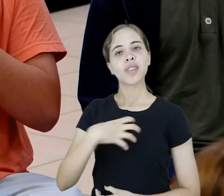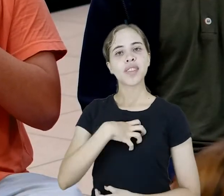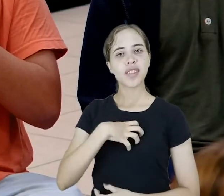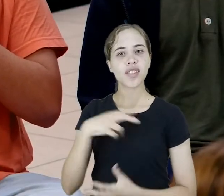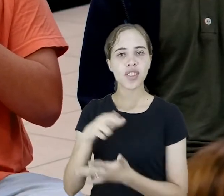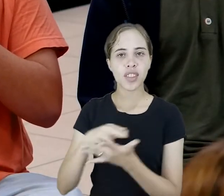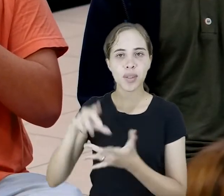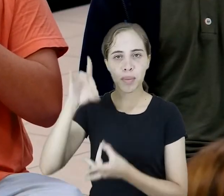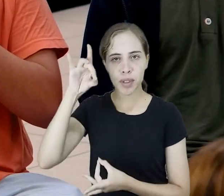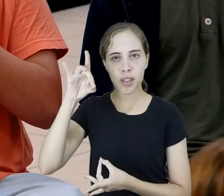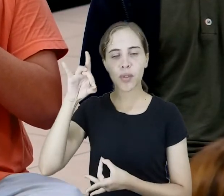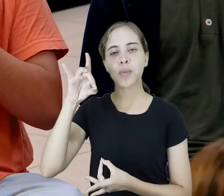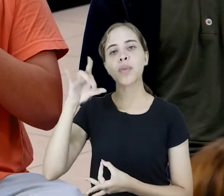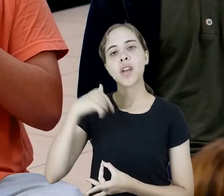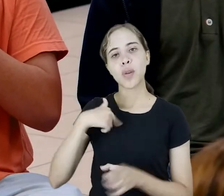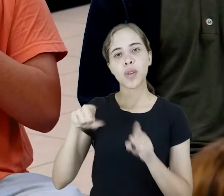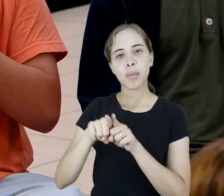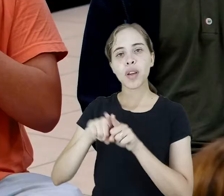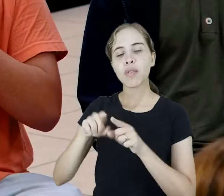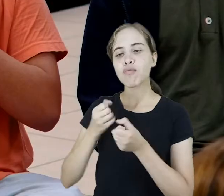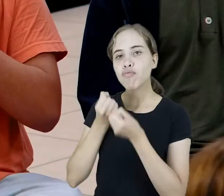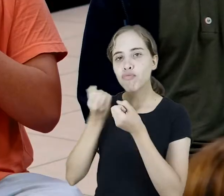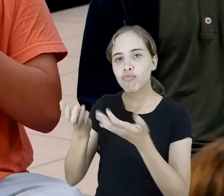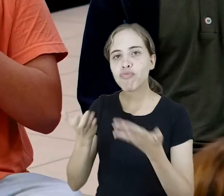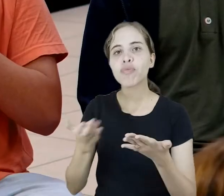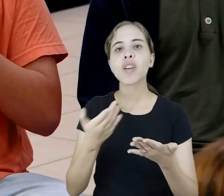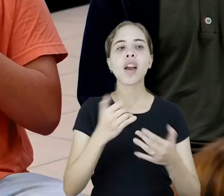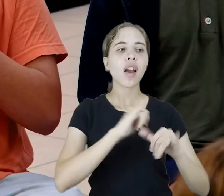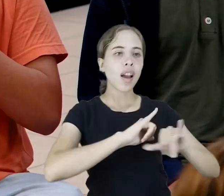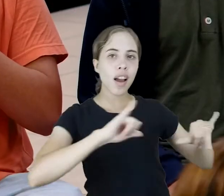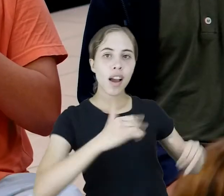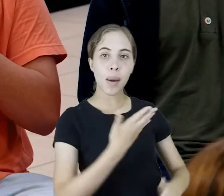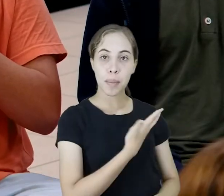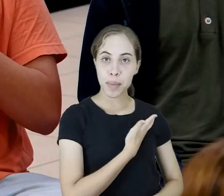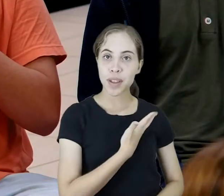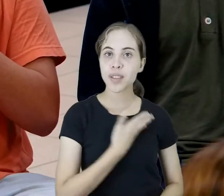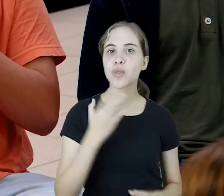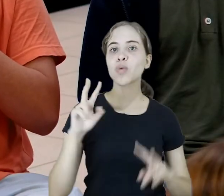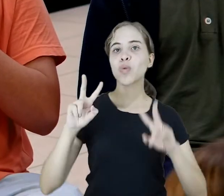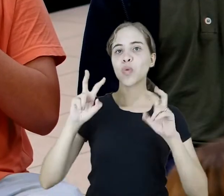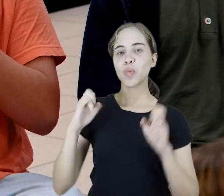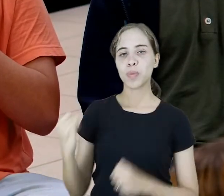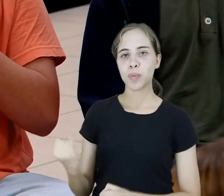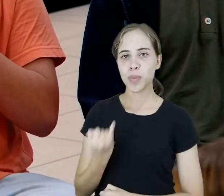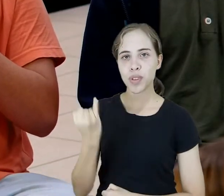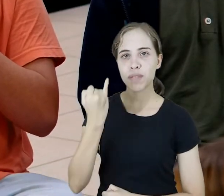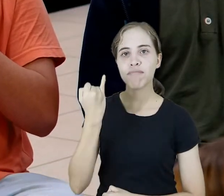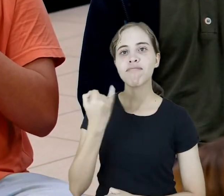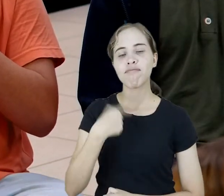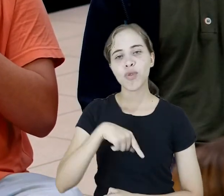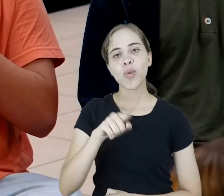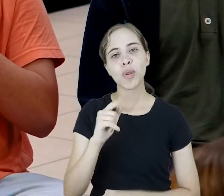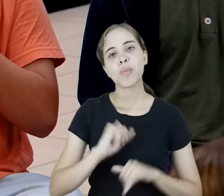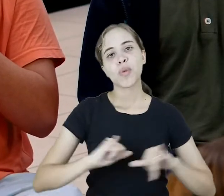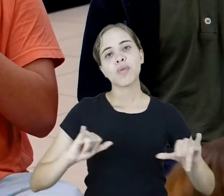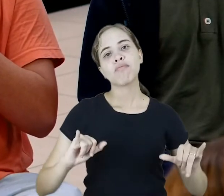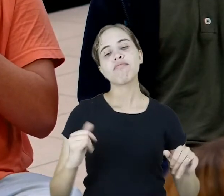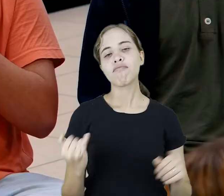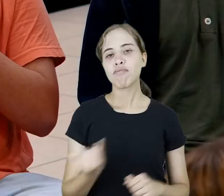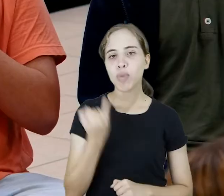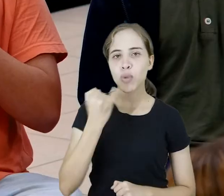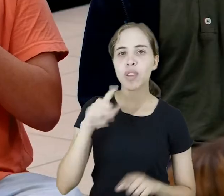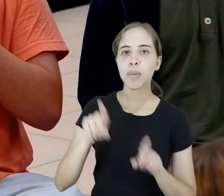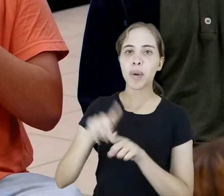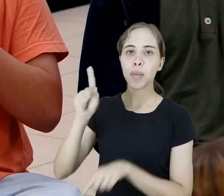Espírito. E eu pude compartilhar com meus amigos e foi muito, muito importante de poder compartilhar com eles, com a minha professora do